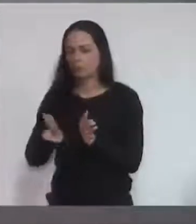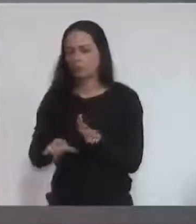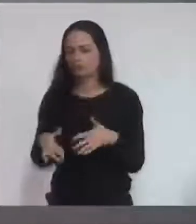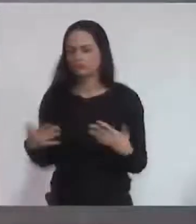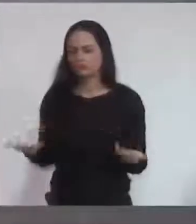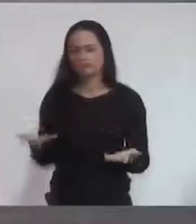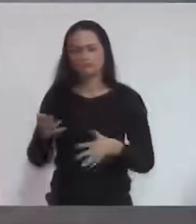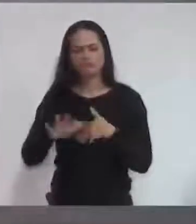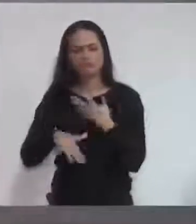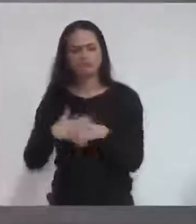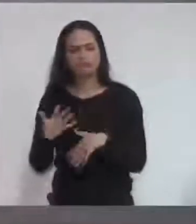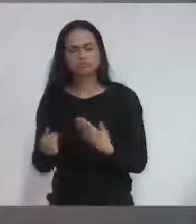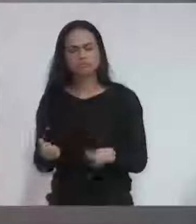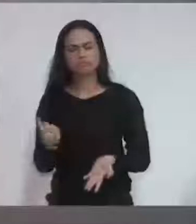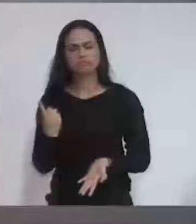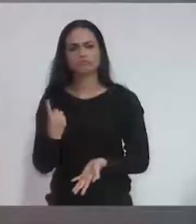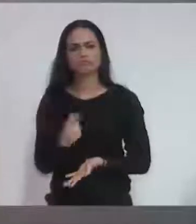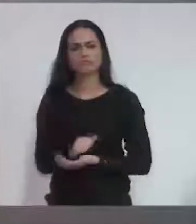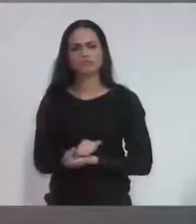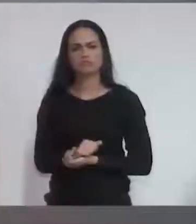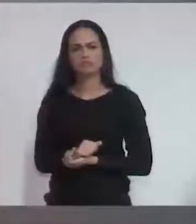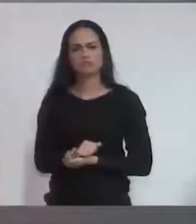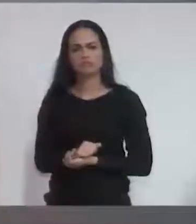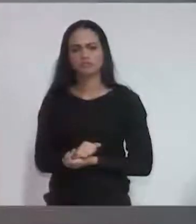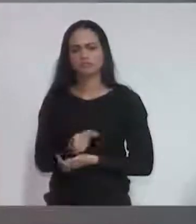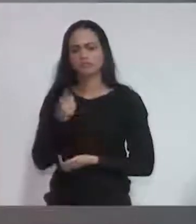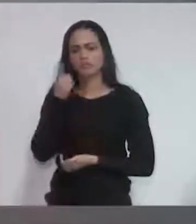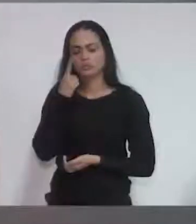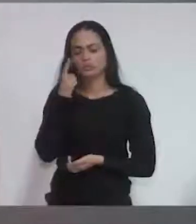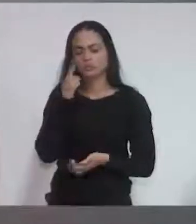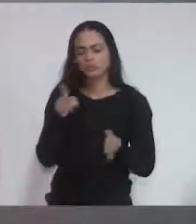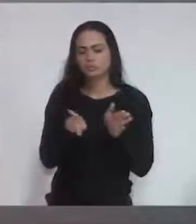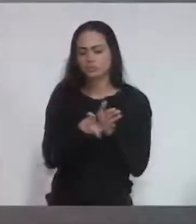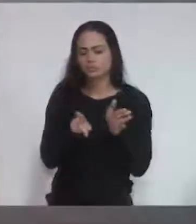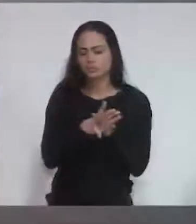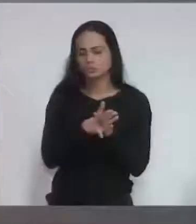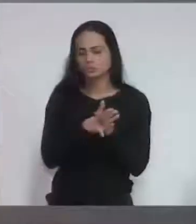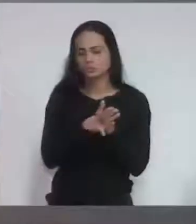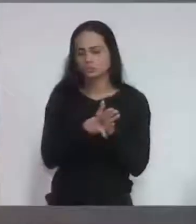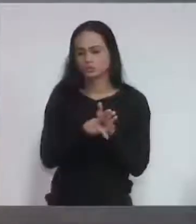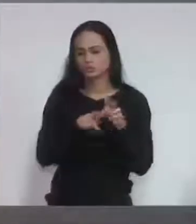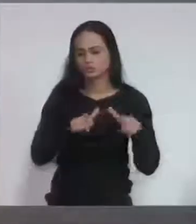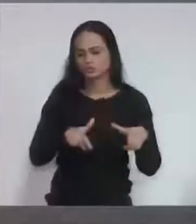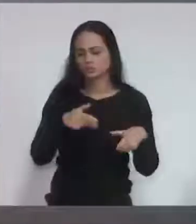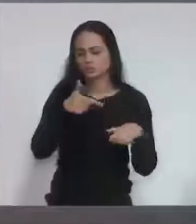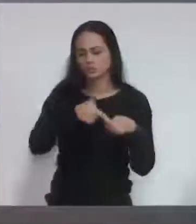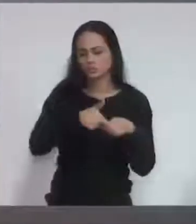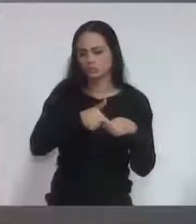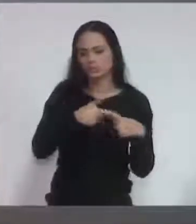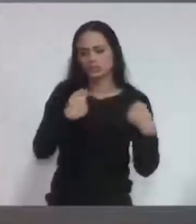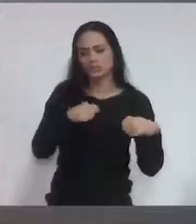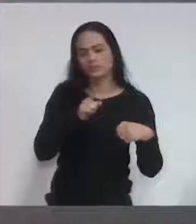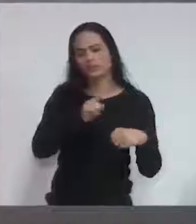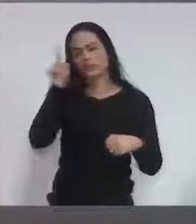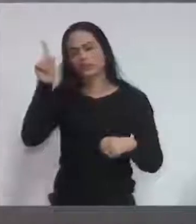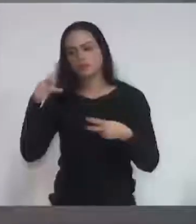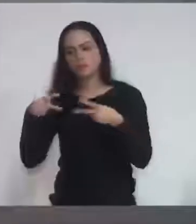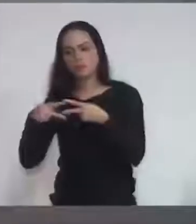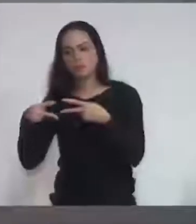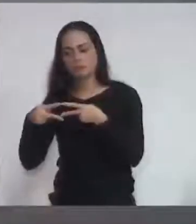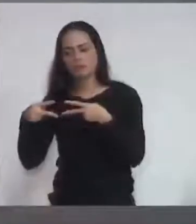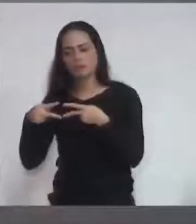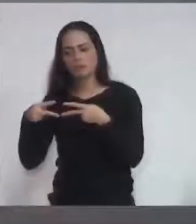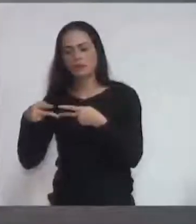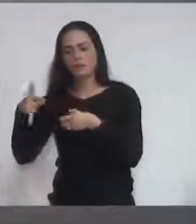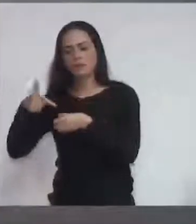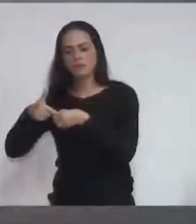postos que tinham que buscar a gasolina lá em Paulínia, mas já tinha chegado para a cidade uma quantidade gigantesca